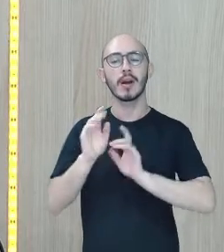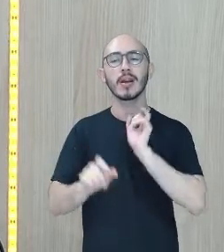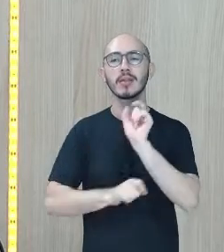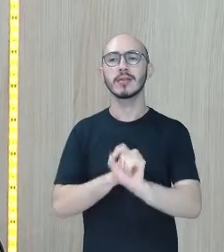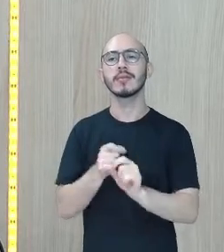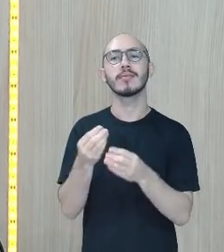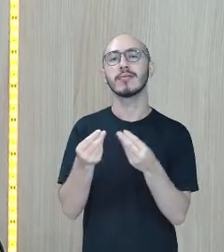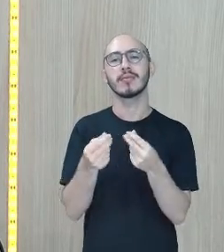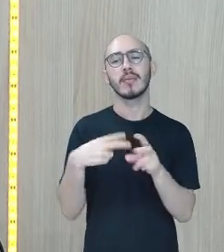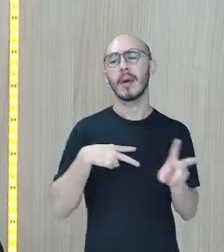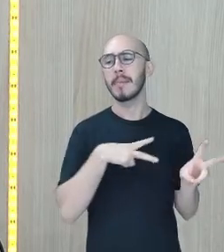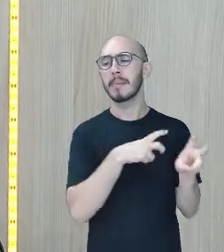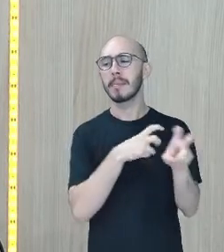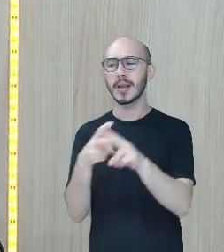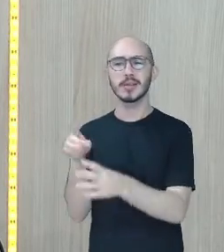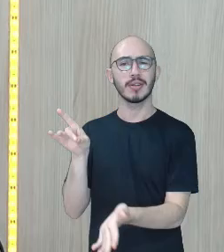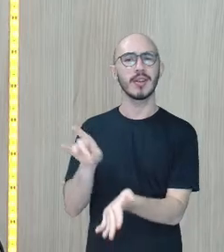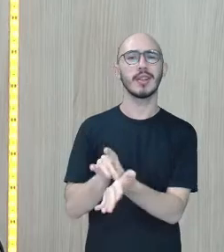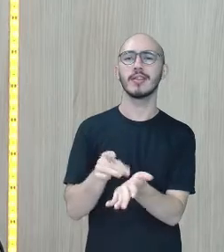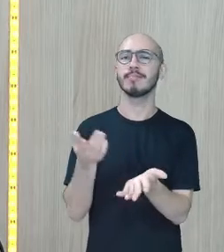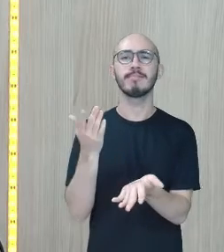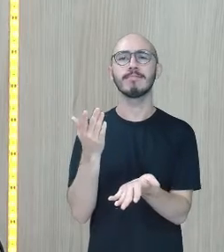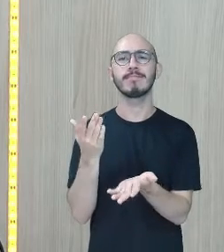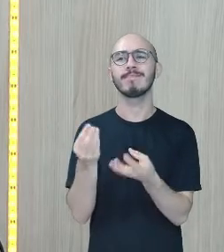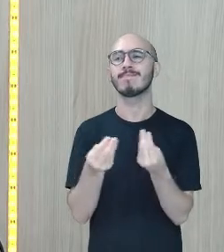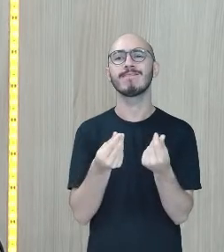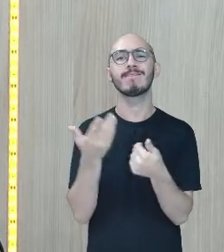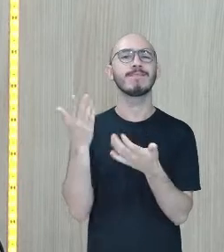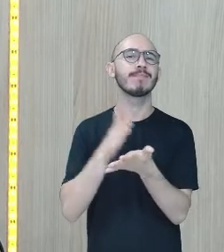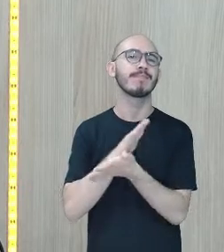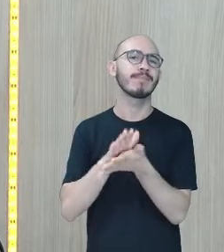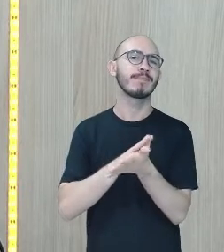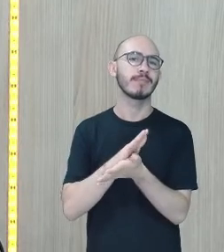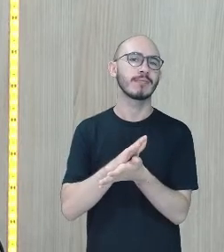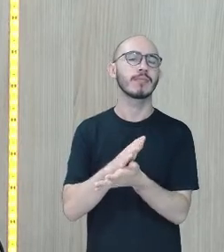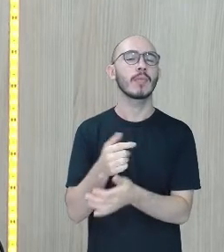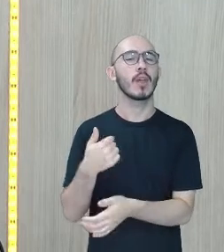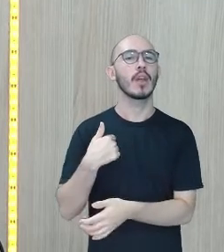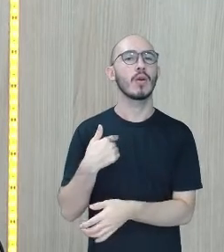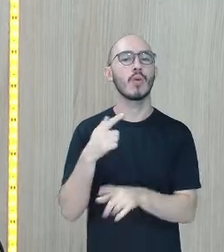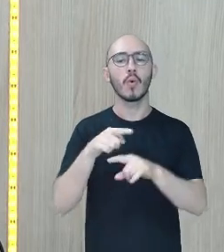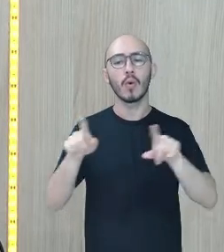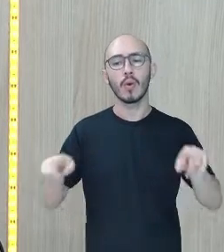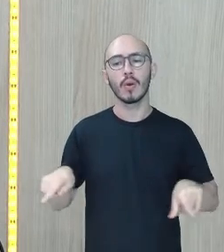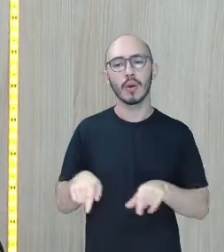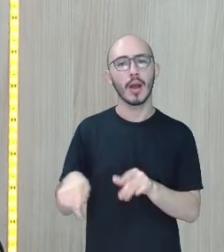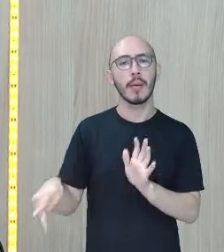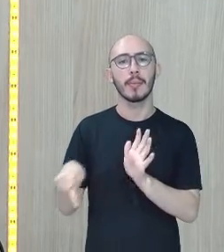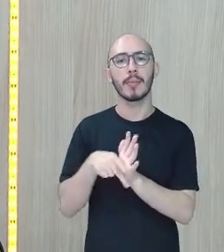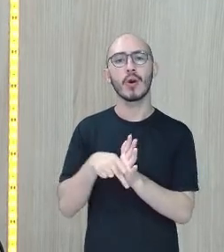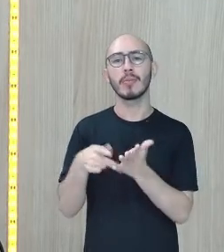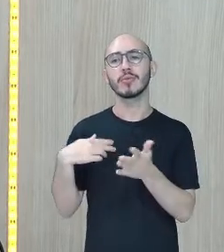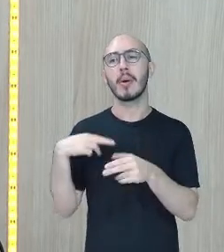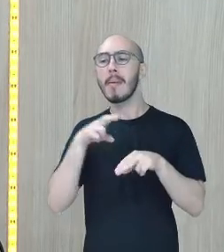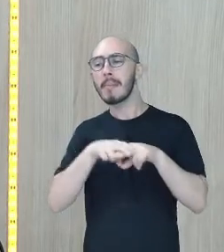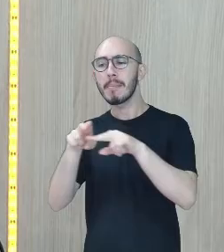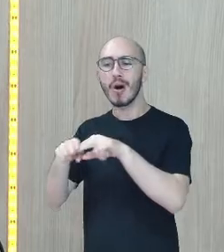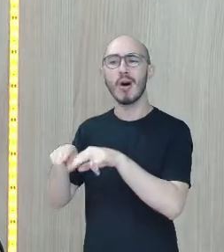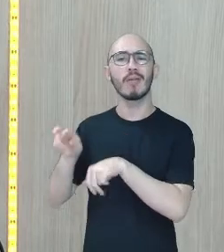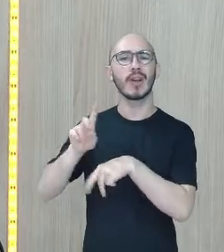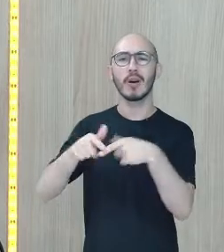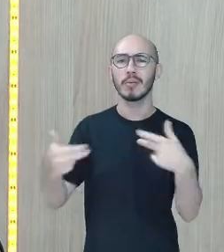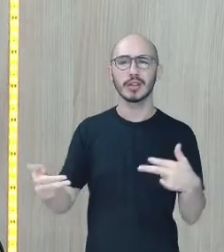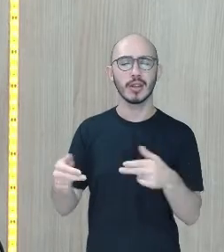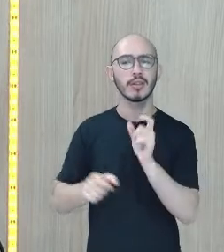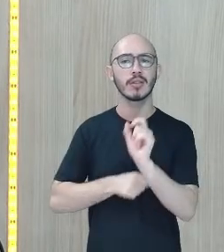conta realmente de como esse espaço funciona. Então, eu tenho um determinado espaço para colocar alguns móveis, algumas coisas.